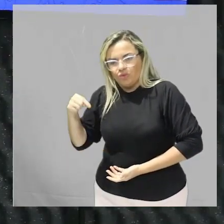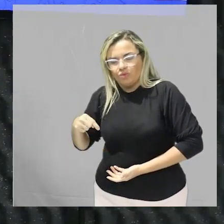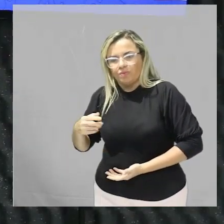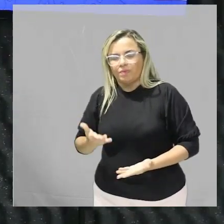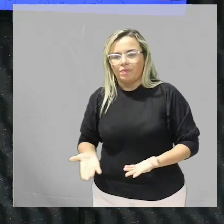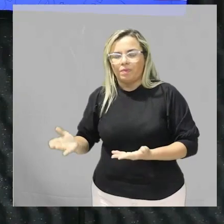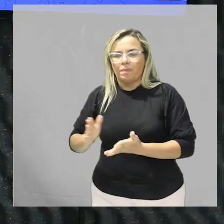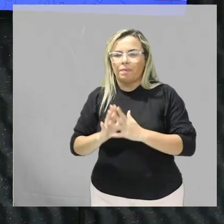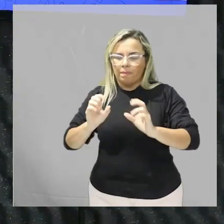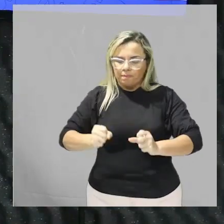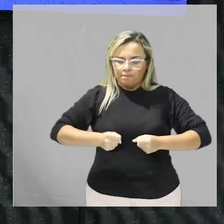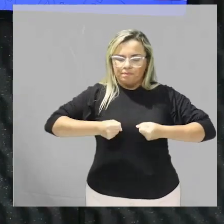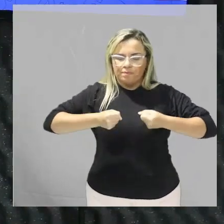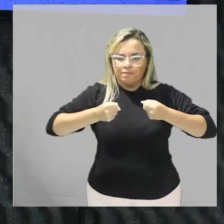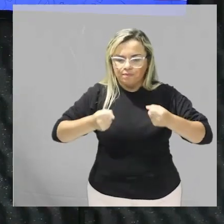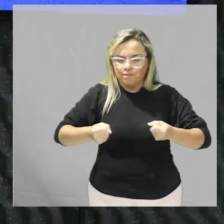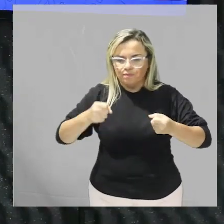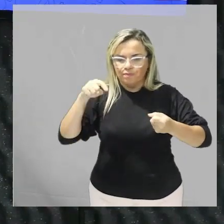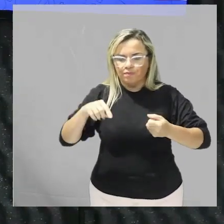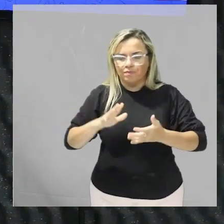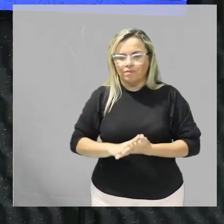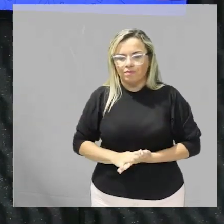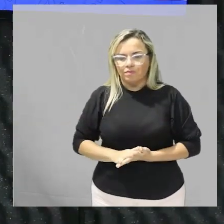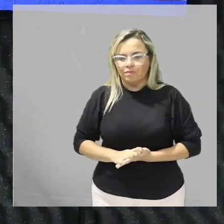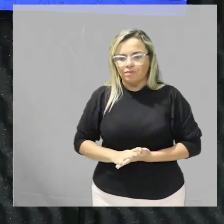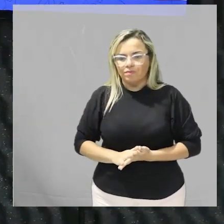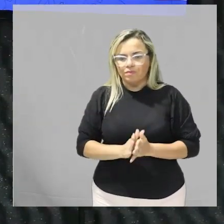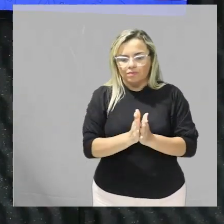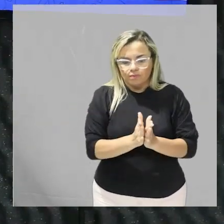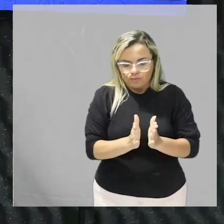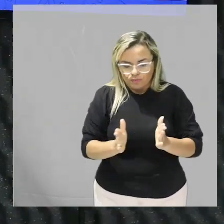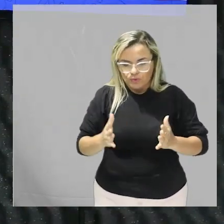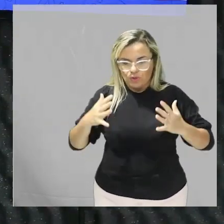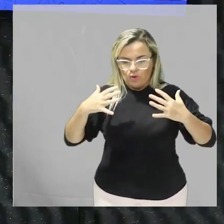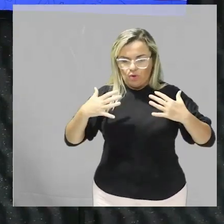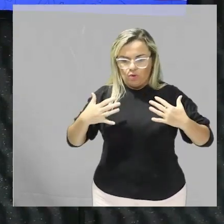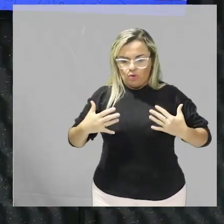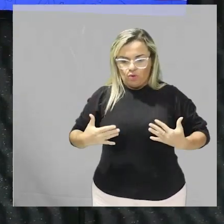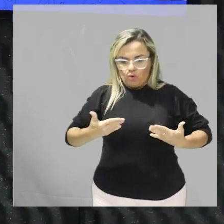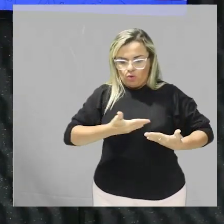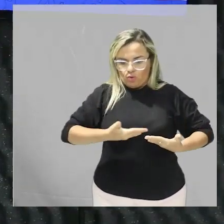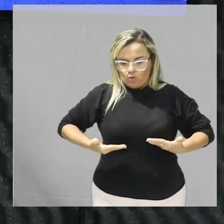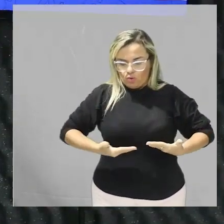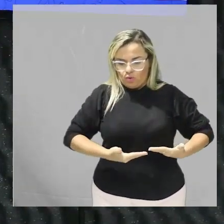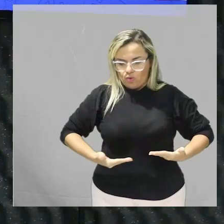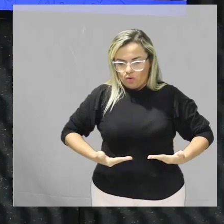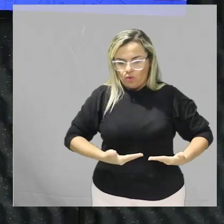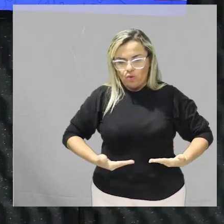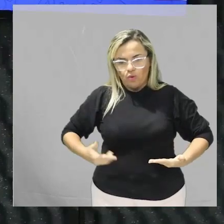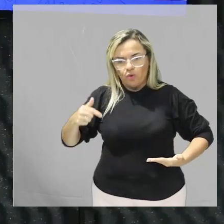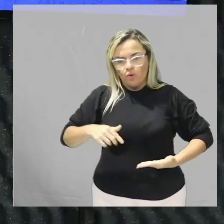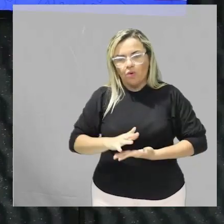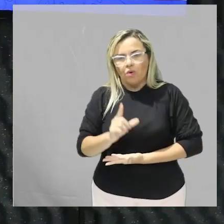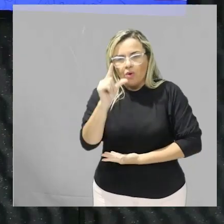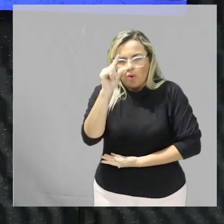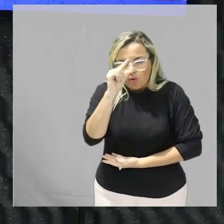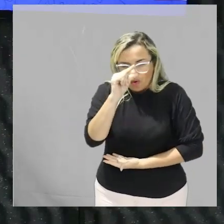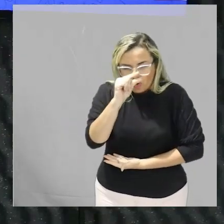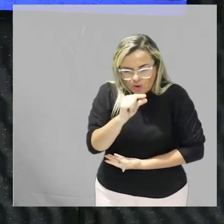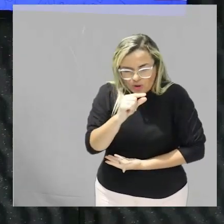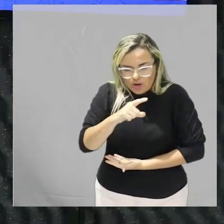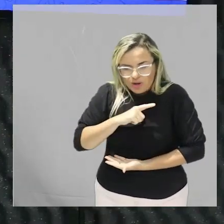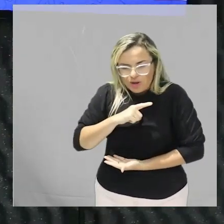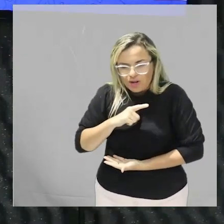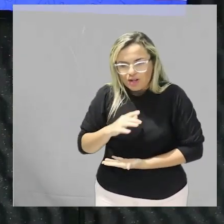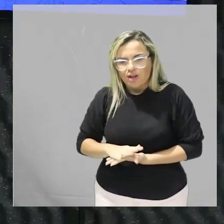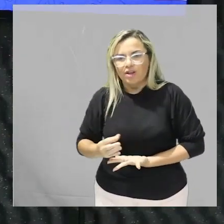Então, se eu puder desmembrar um ser vivo em pedaços, o menor pedacinho de um organismo vivo que ainda tem vida